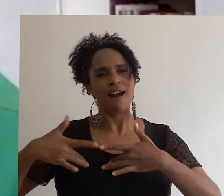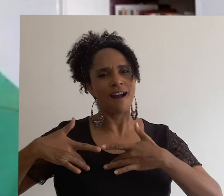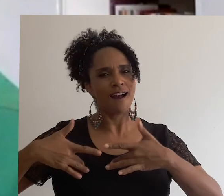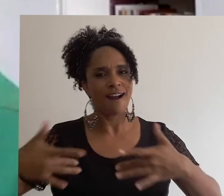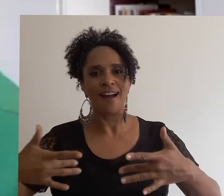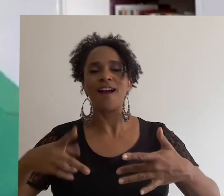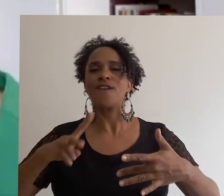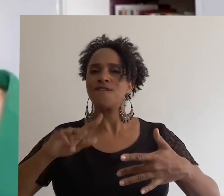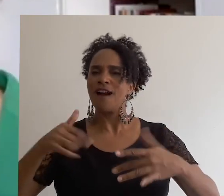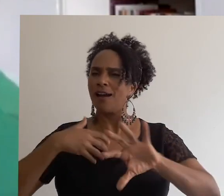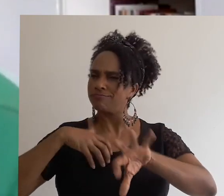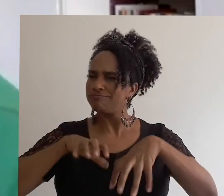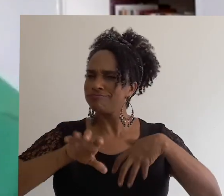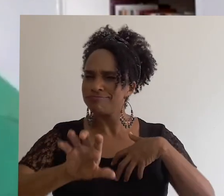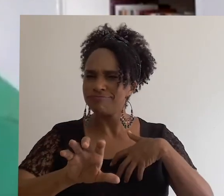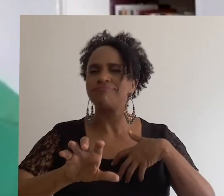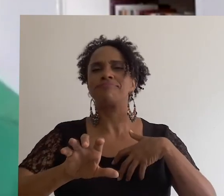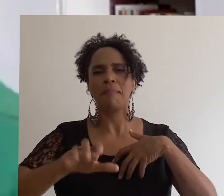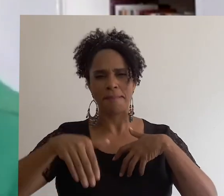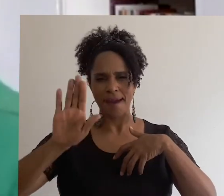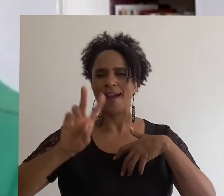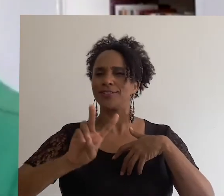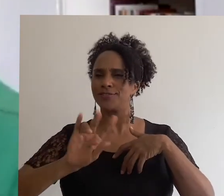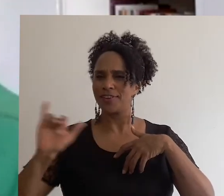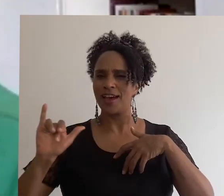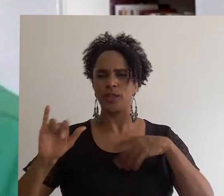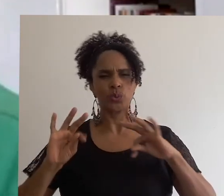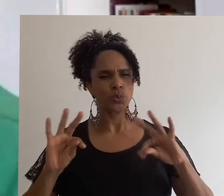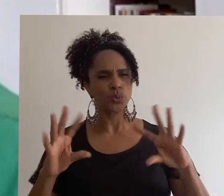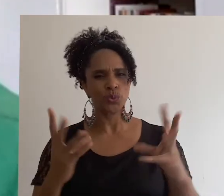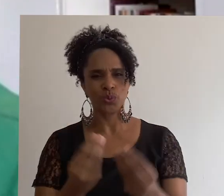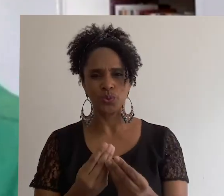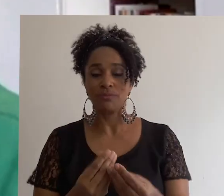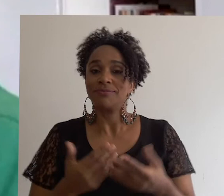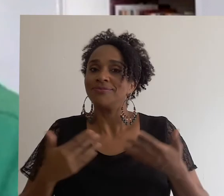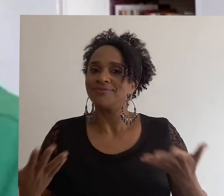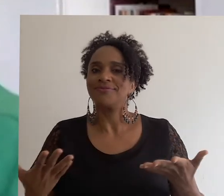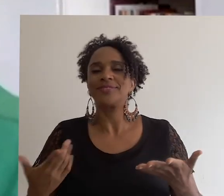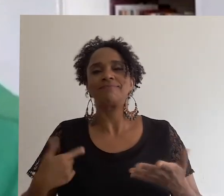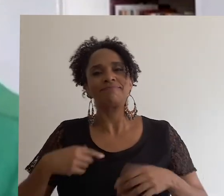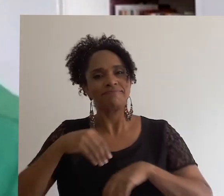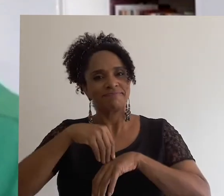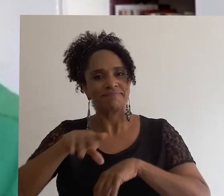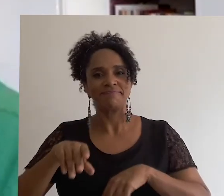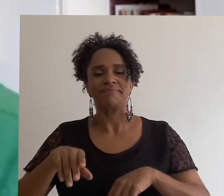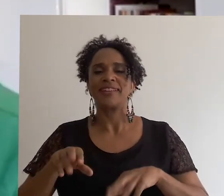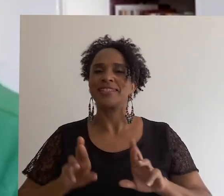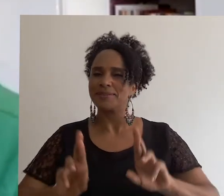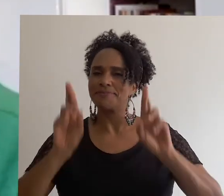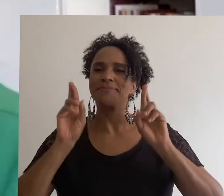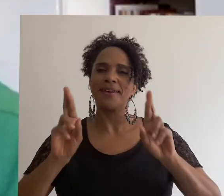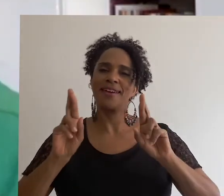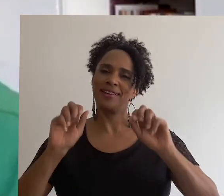de mais empatia com todos e todas. Então, eu deixo aqui uma mensagem de